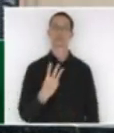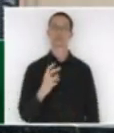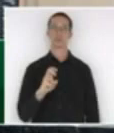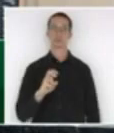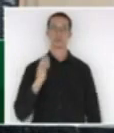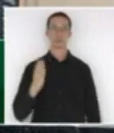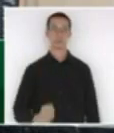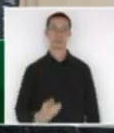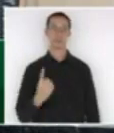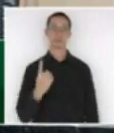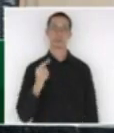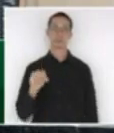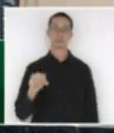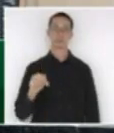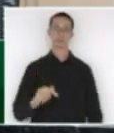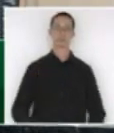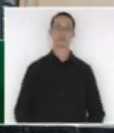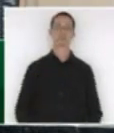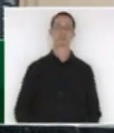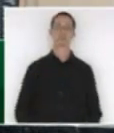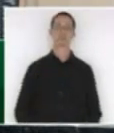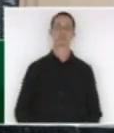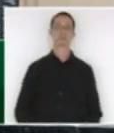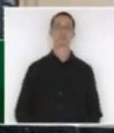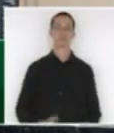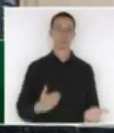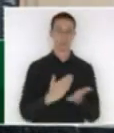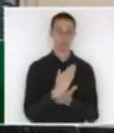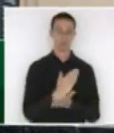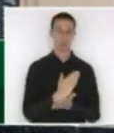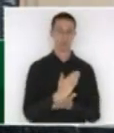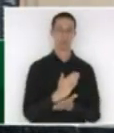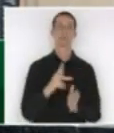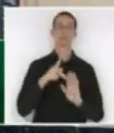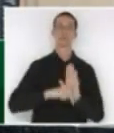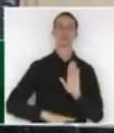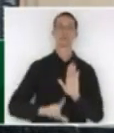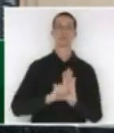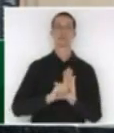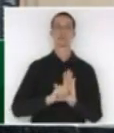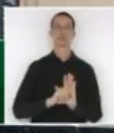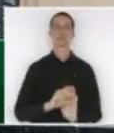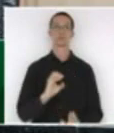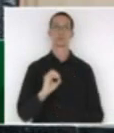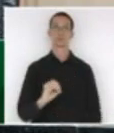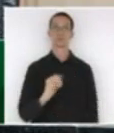035/2017. Em turno único, o projeto de lei de número